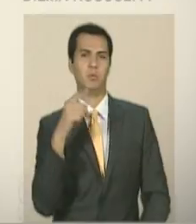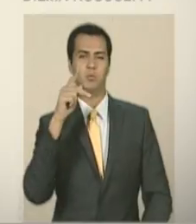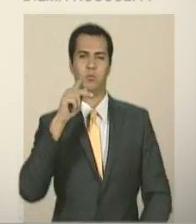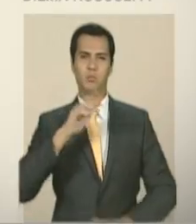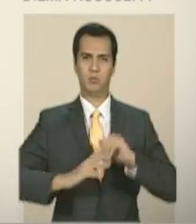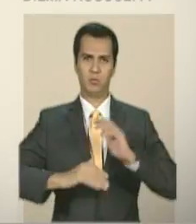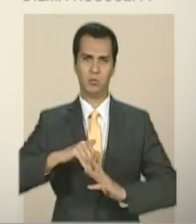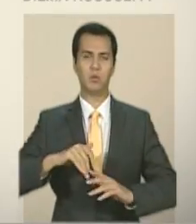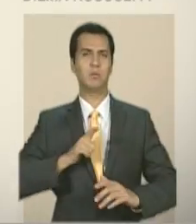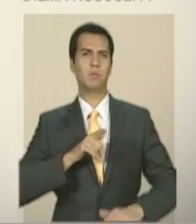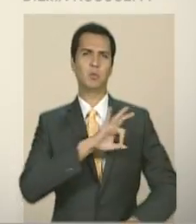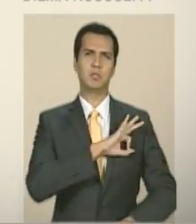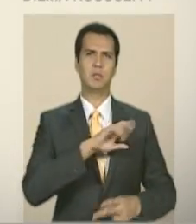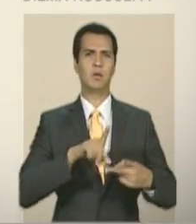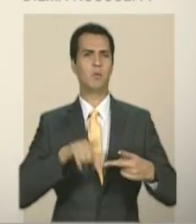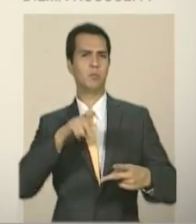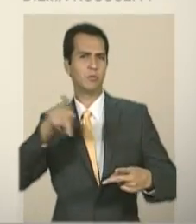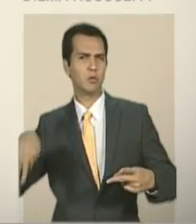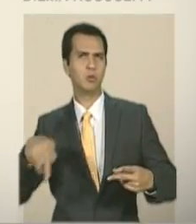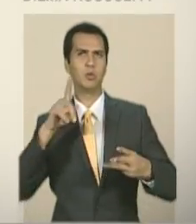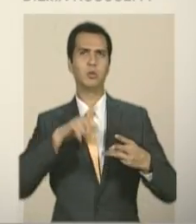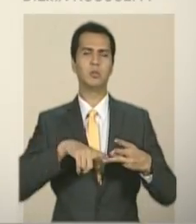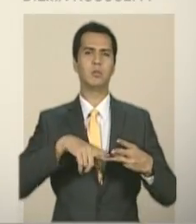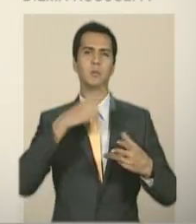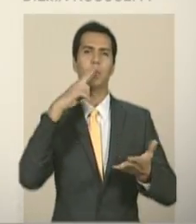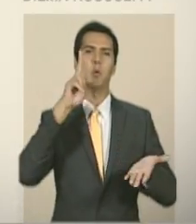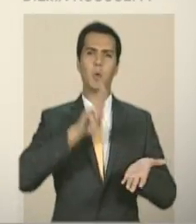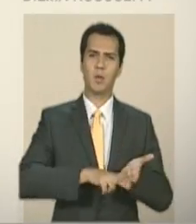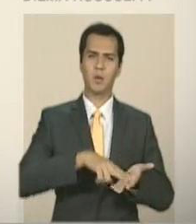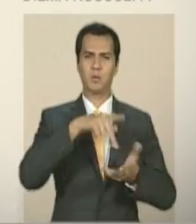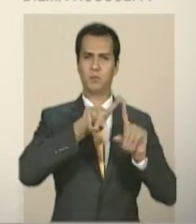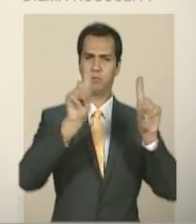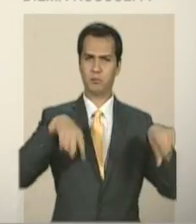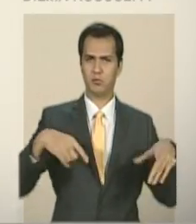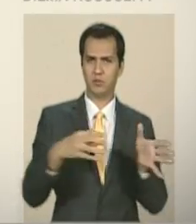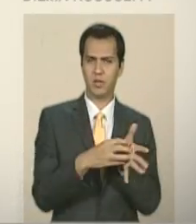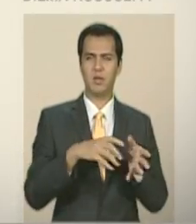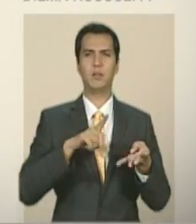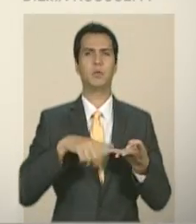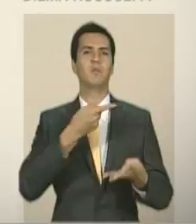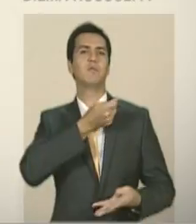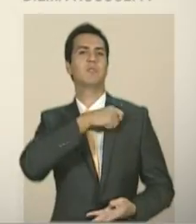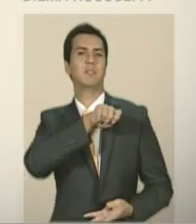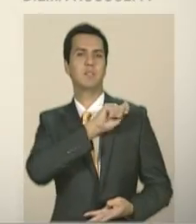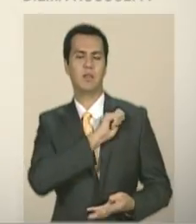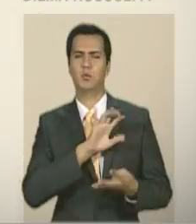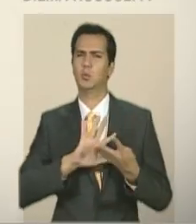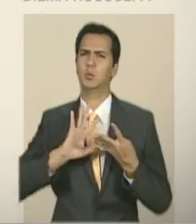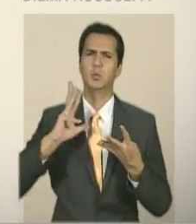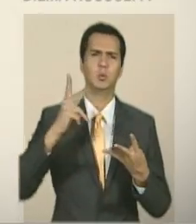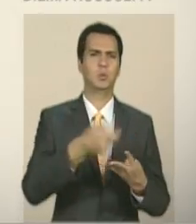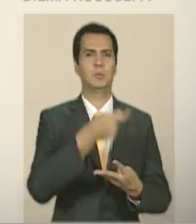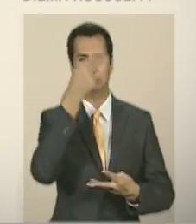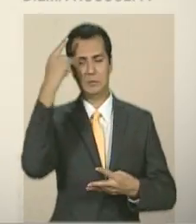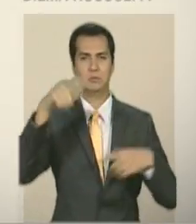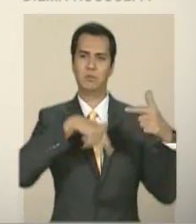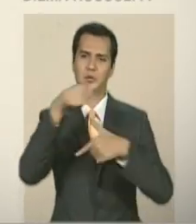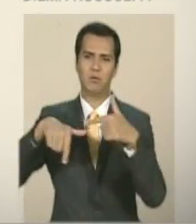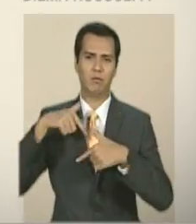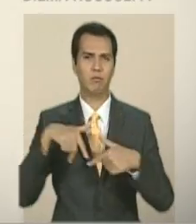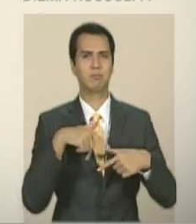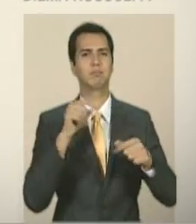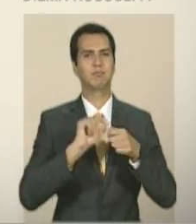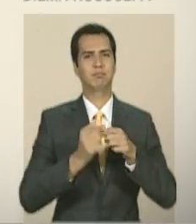professores policiais funcionários dos correios e fiscais tudo isso Luciano nos ajuda a democratizar